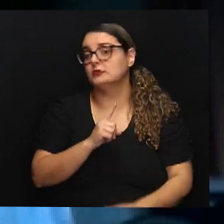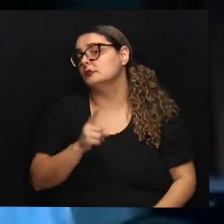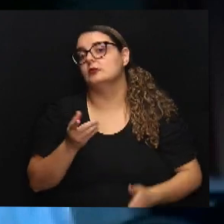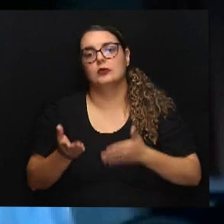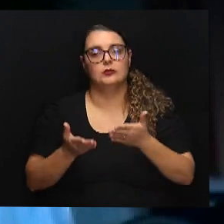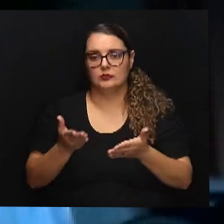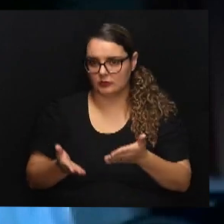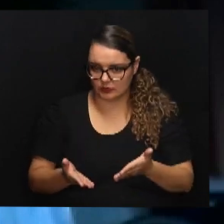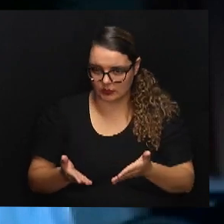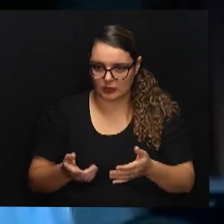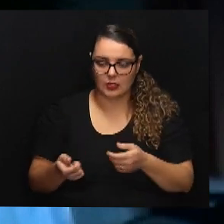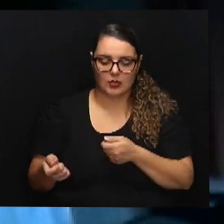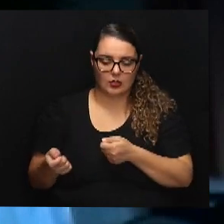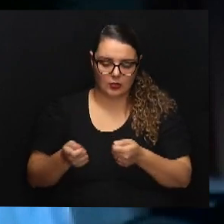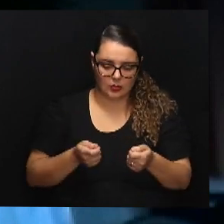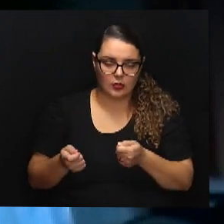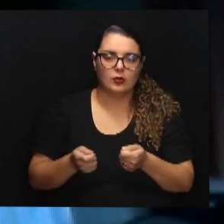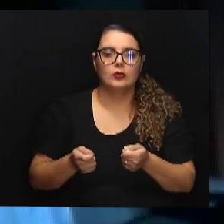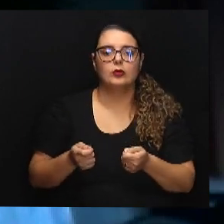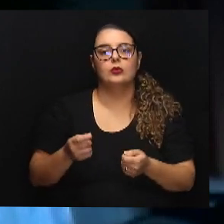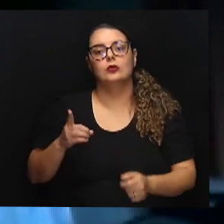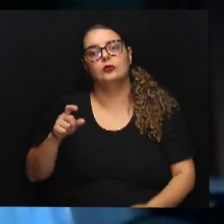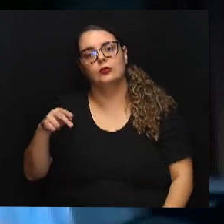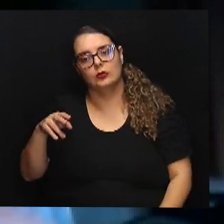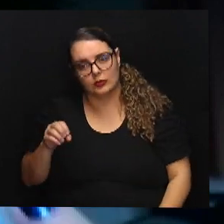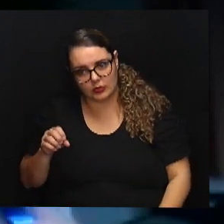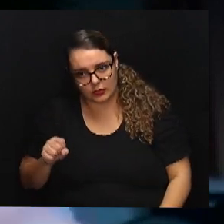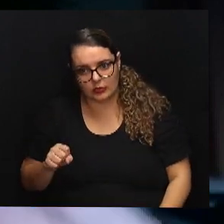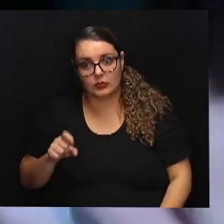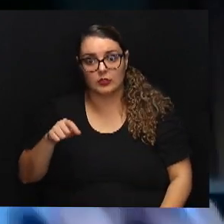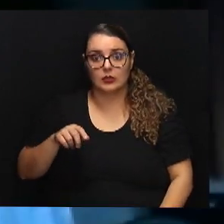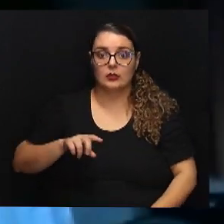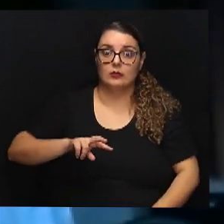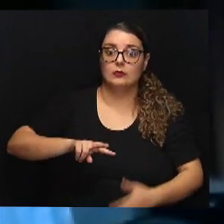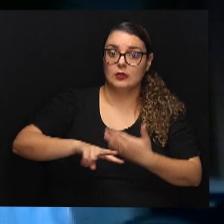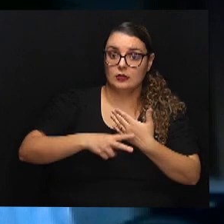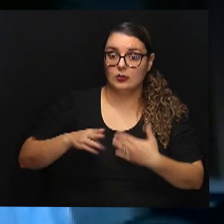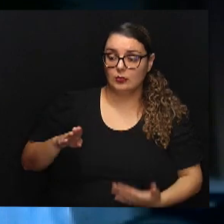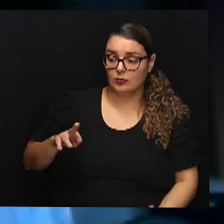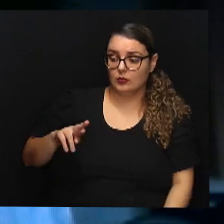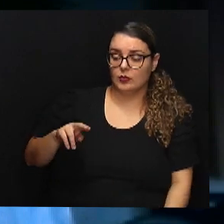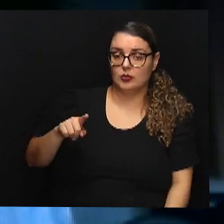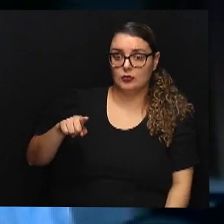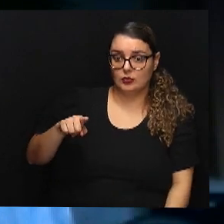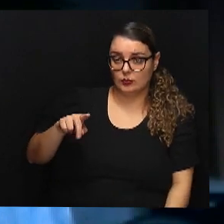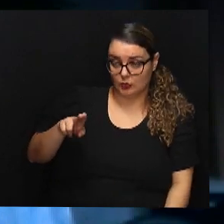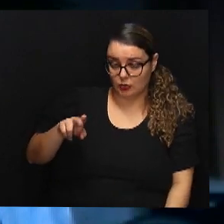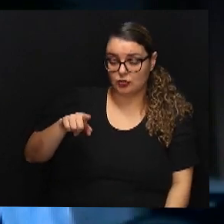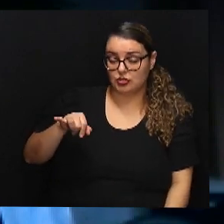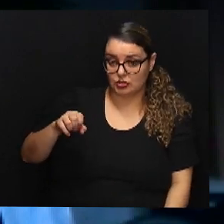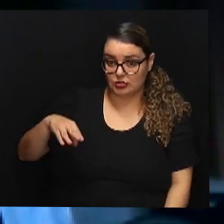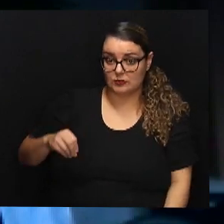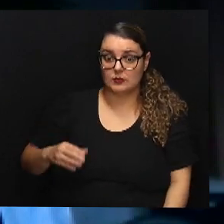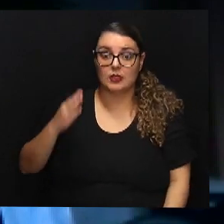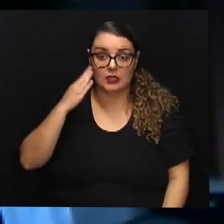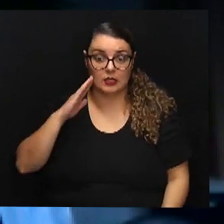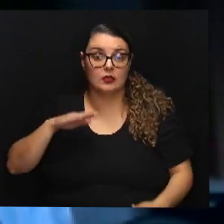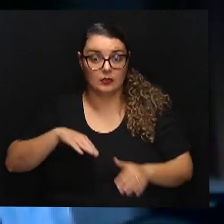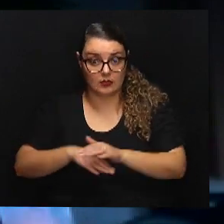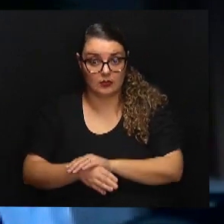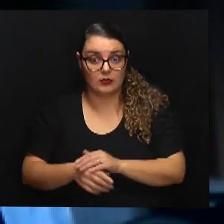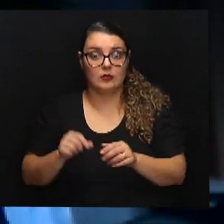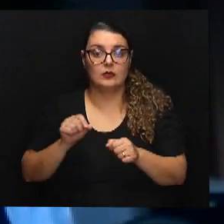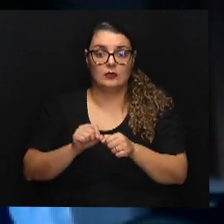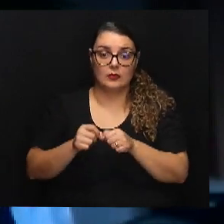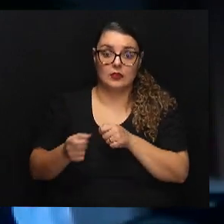vigília constante. Então, não é um tratamento, é um controle desses danos que são causados pelo bruxismo. A partir do momento que o